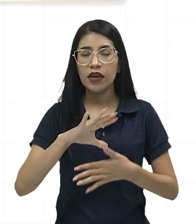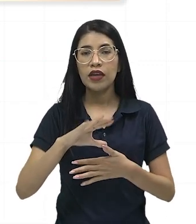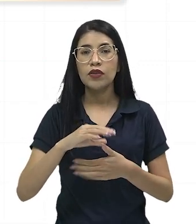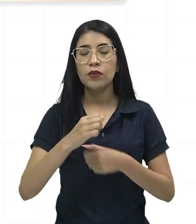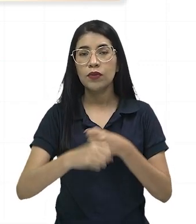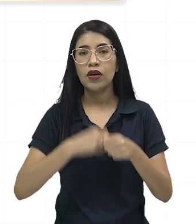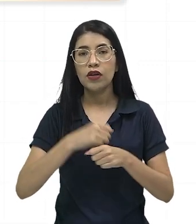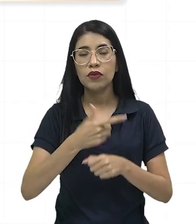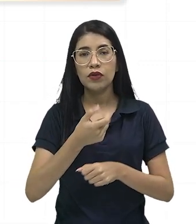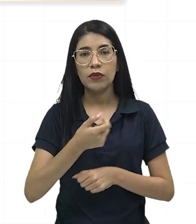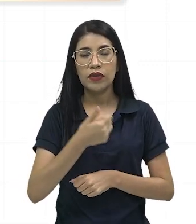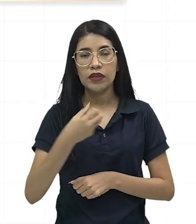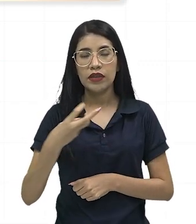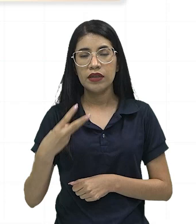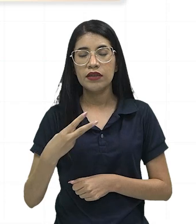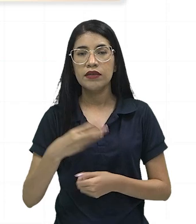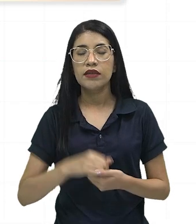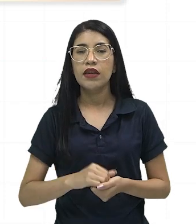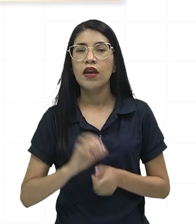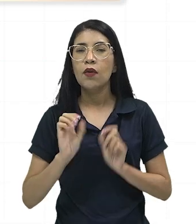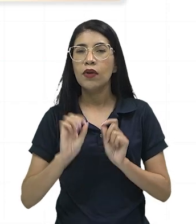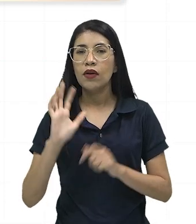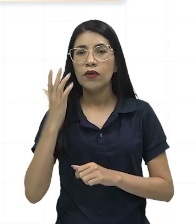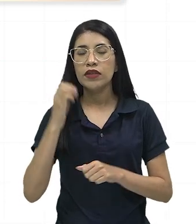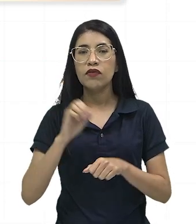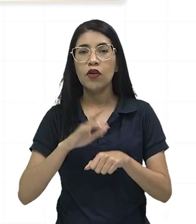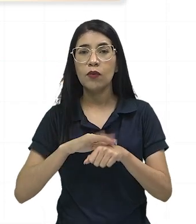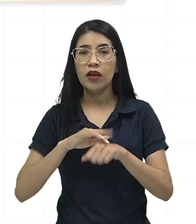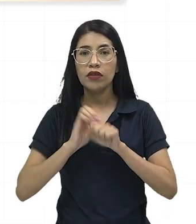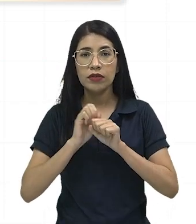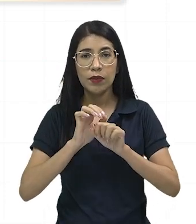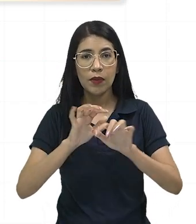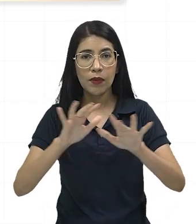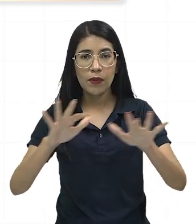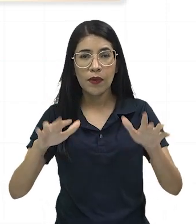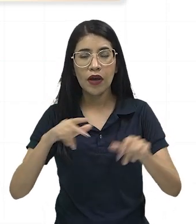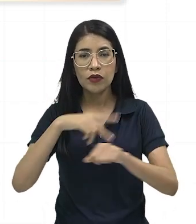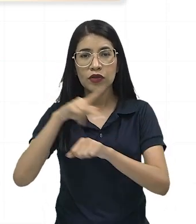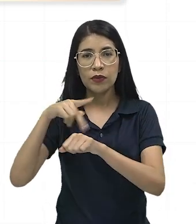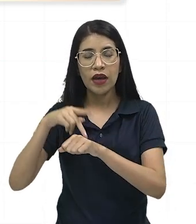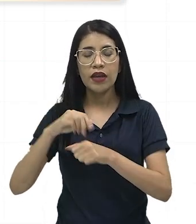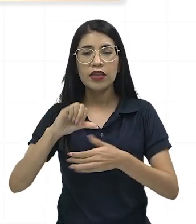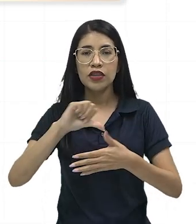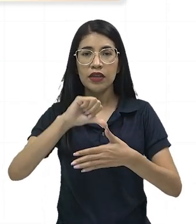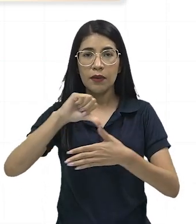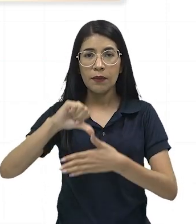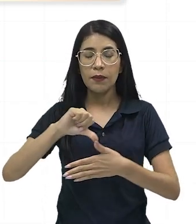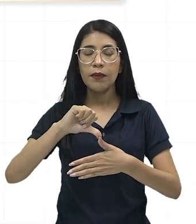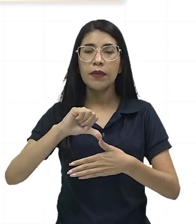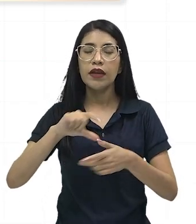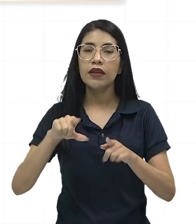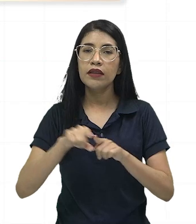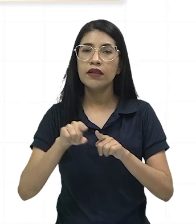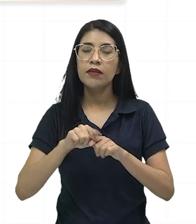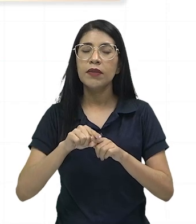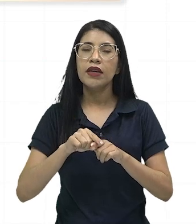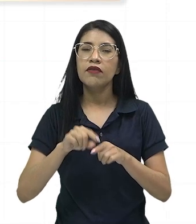e ocasionou uma onda epidêmica em diversos países da América Central e ilhas do Caribe.